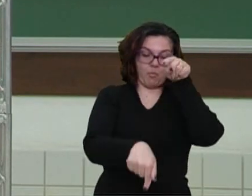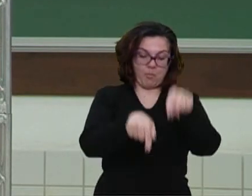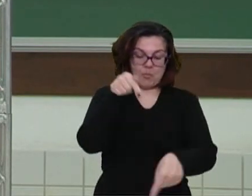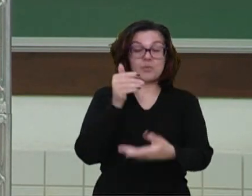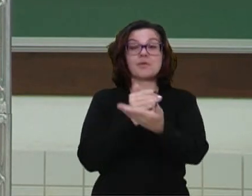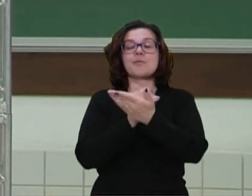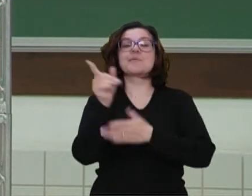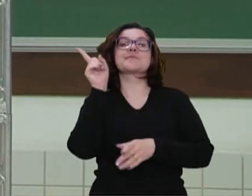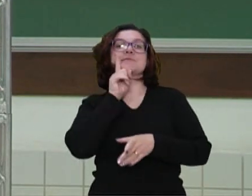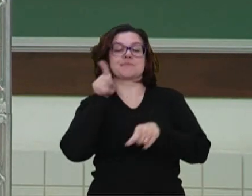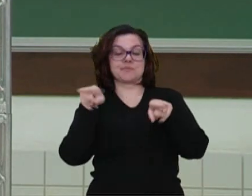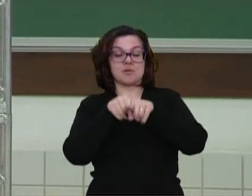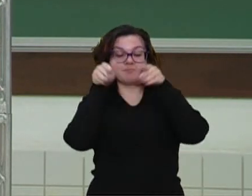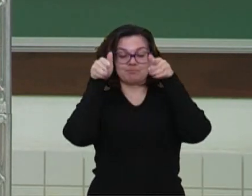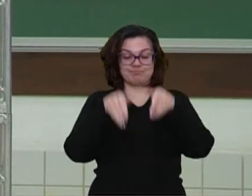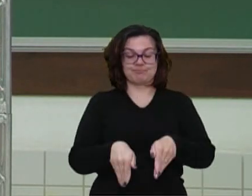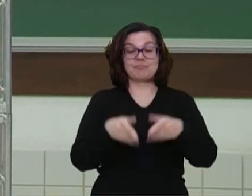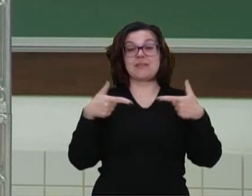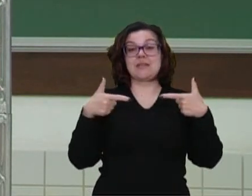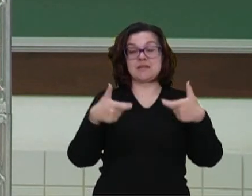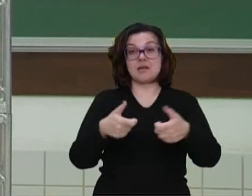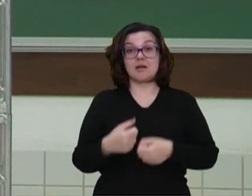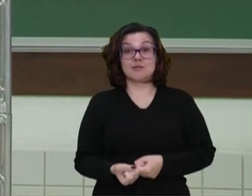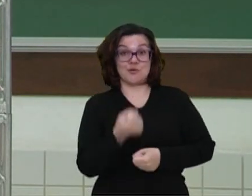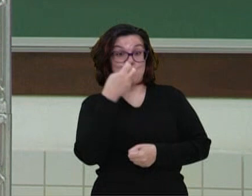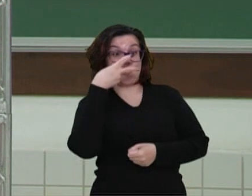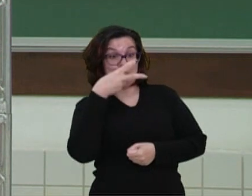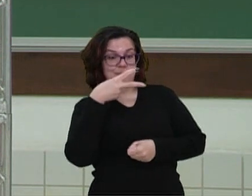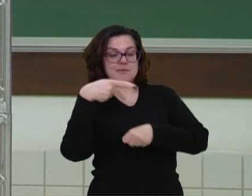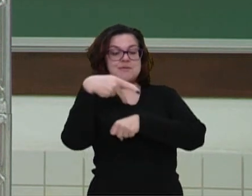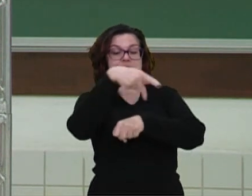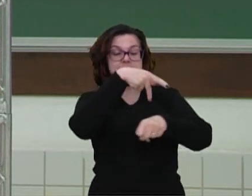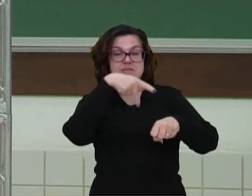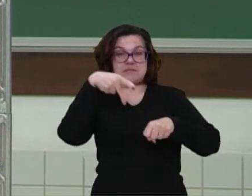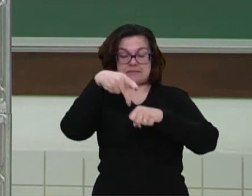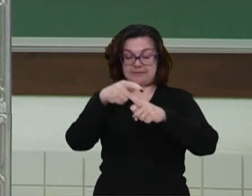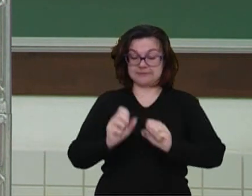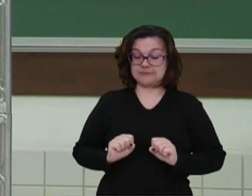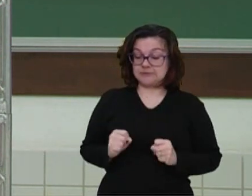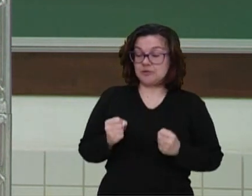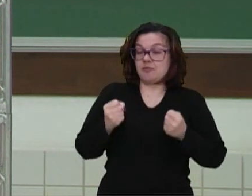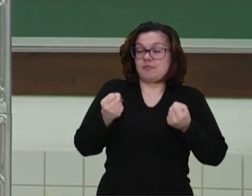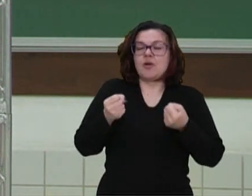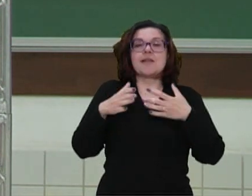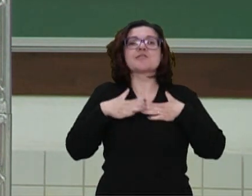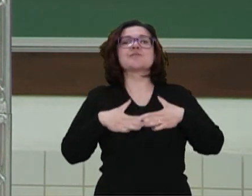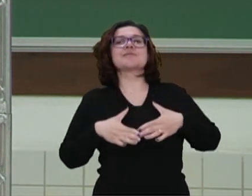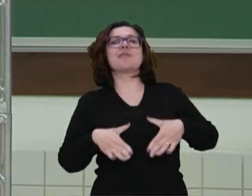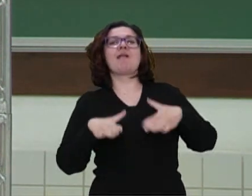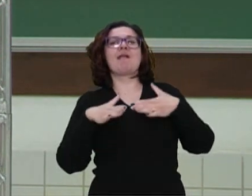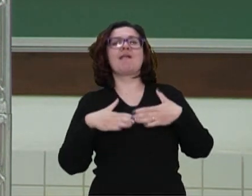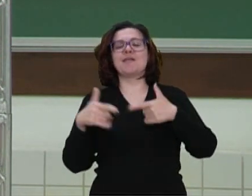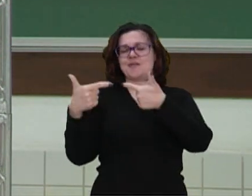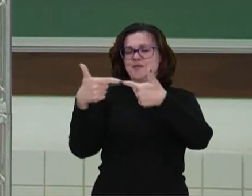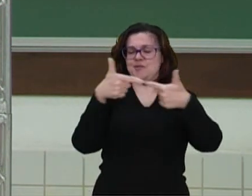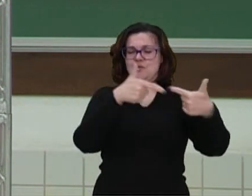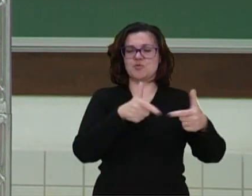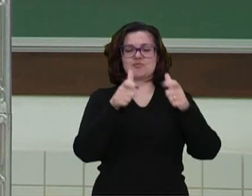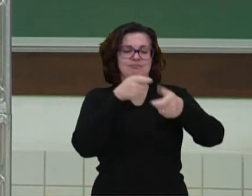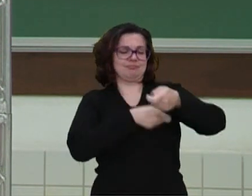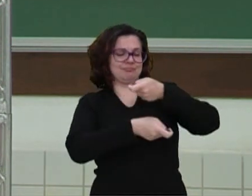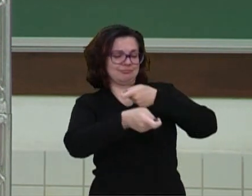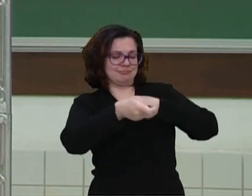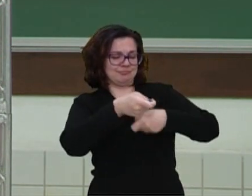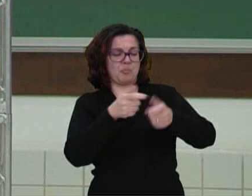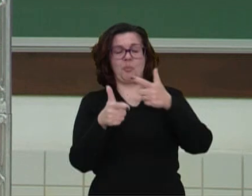grandes nações que estavam fora da guerra ingressam no conflito e estão descansadas, por assim dizer, né? Não tiveram sua